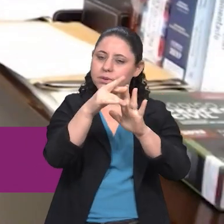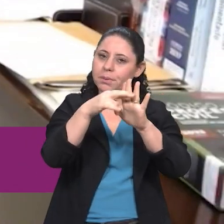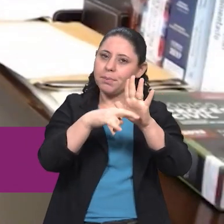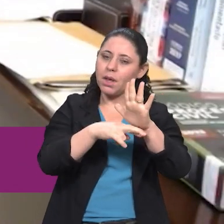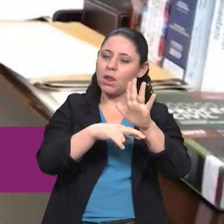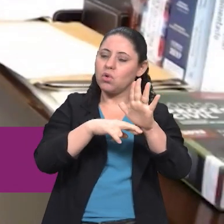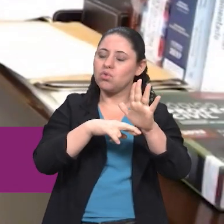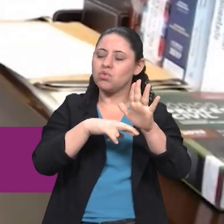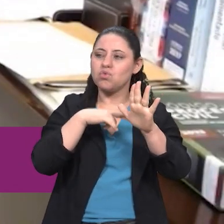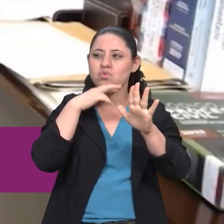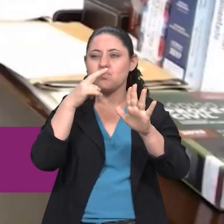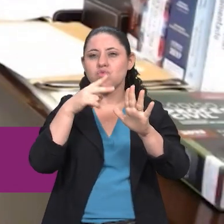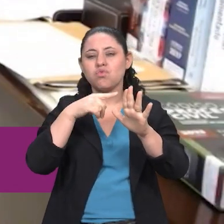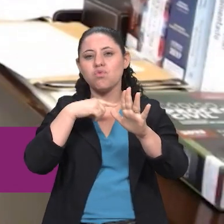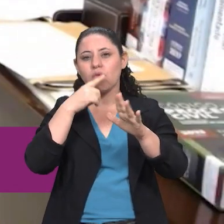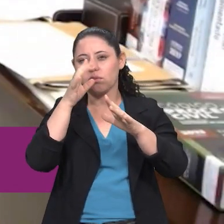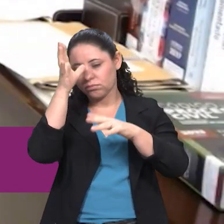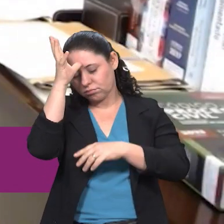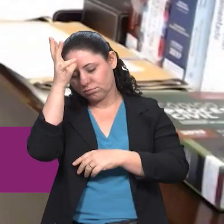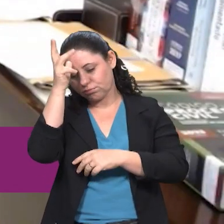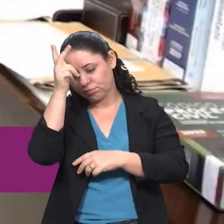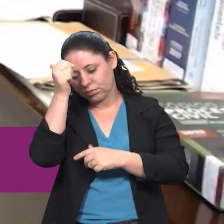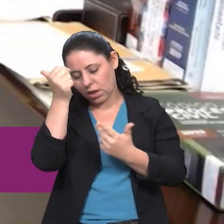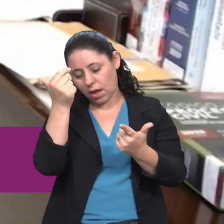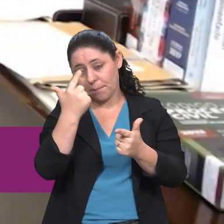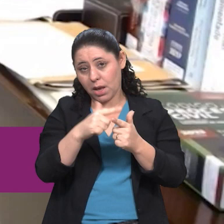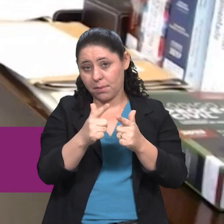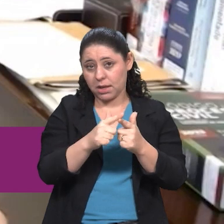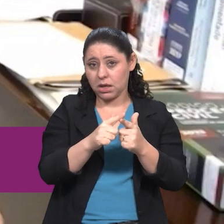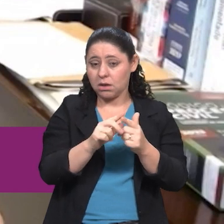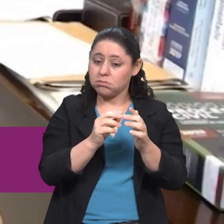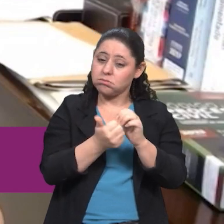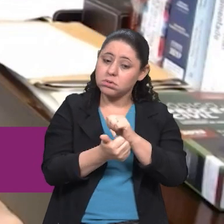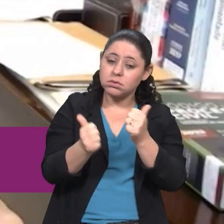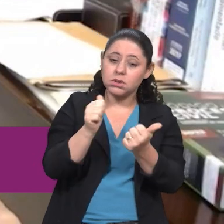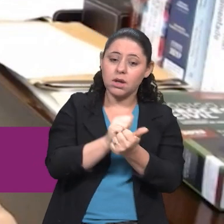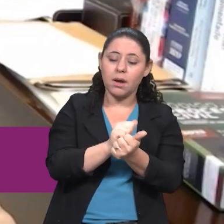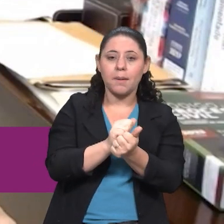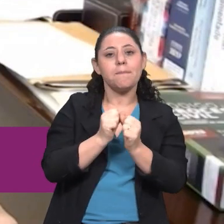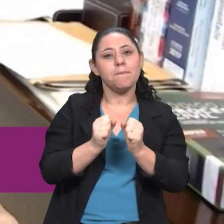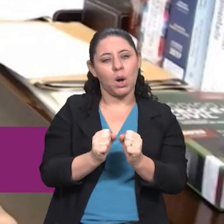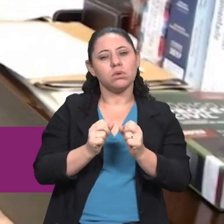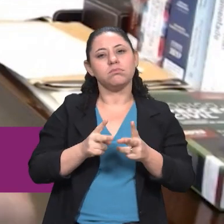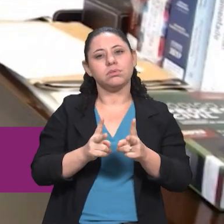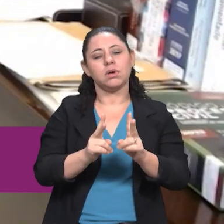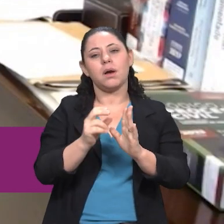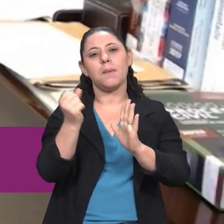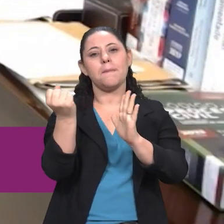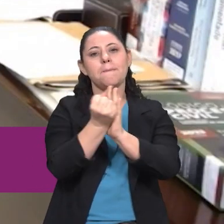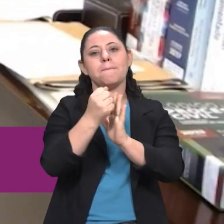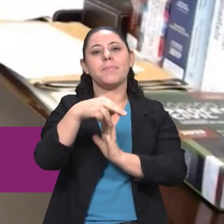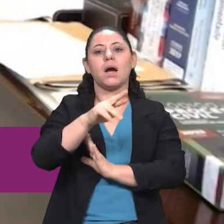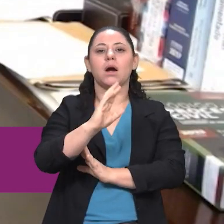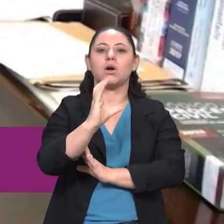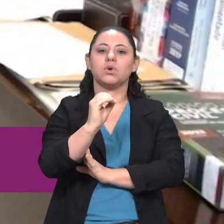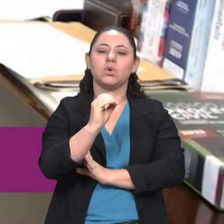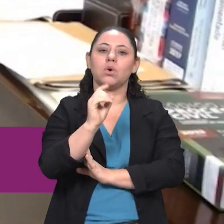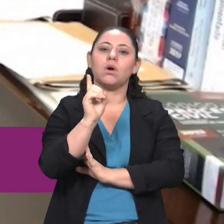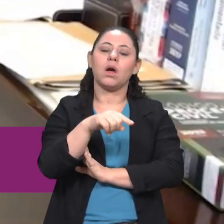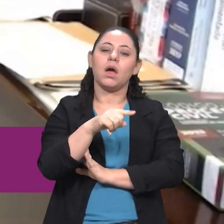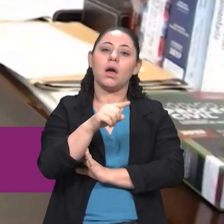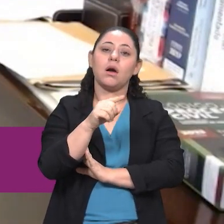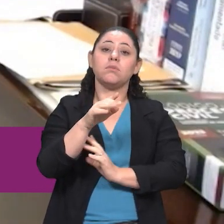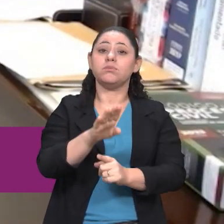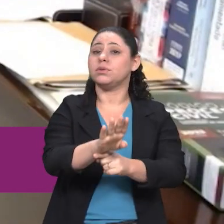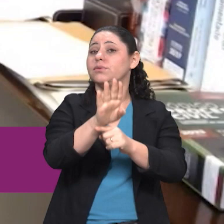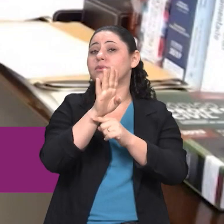dúvidas com relação ao procedimento, é a que melhor se adequa, ainda que tenha mantido o marco temporal, porque o marco temporal, na verdade,